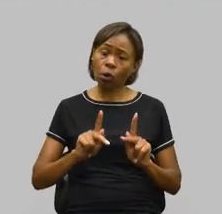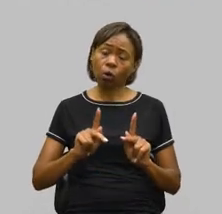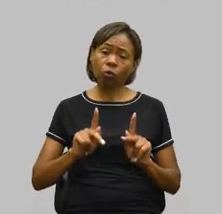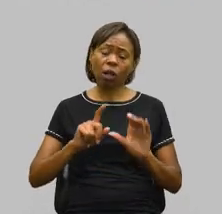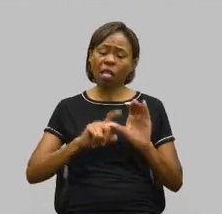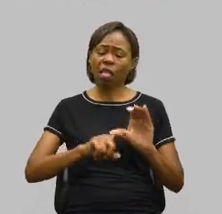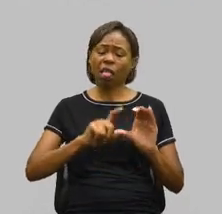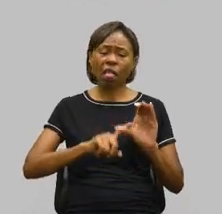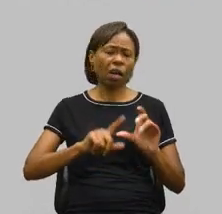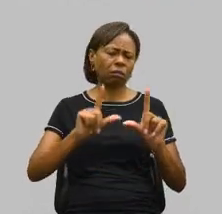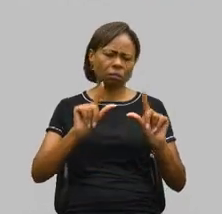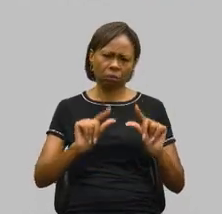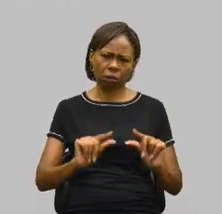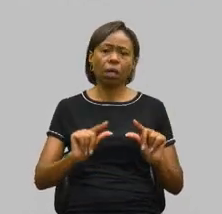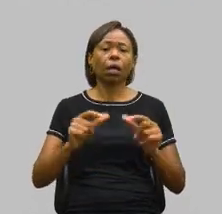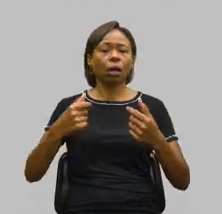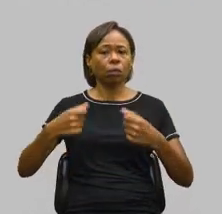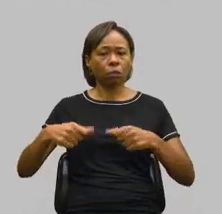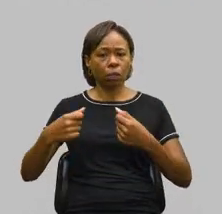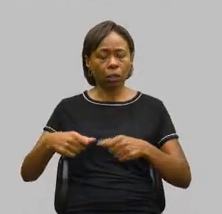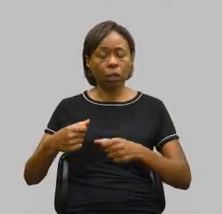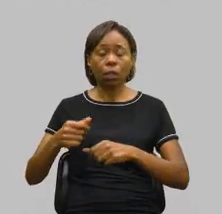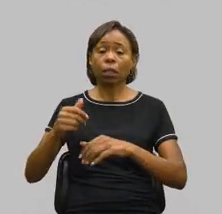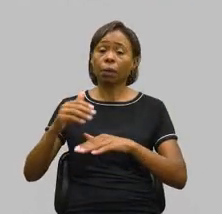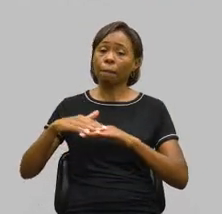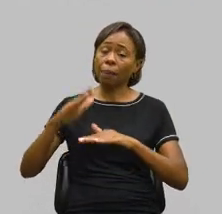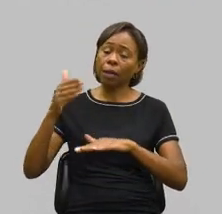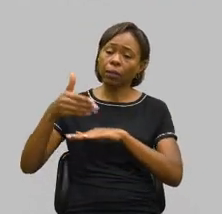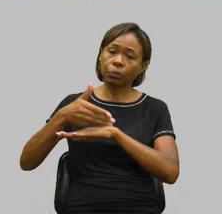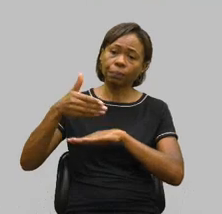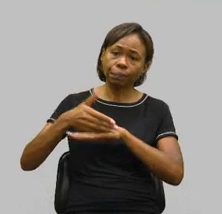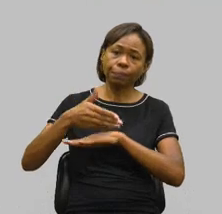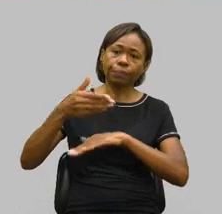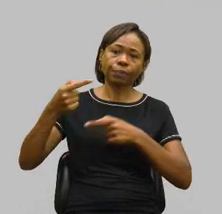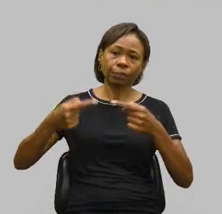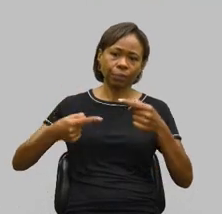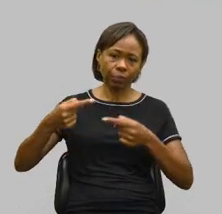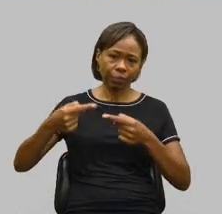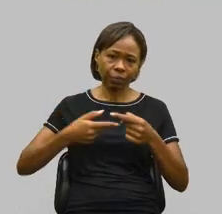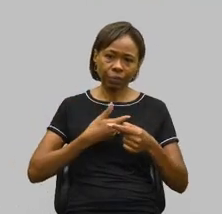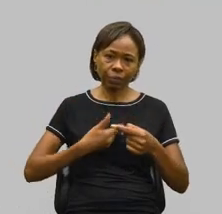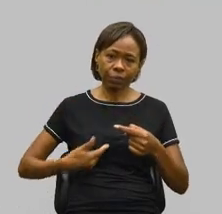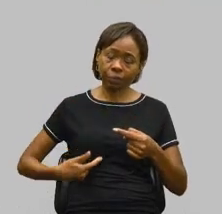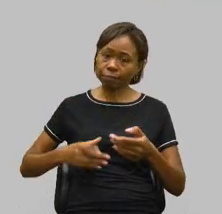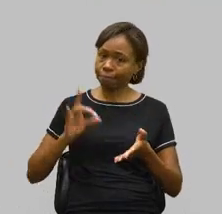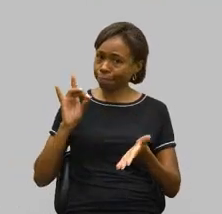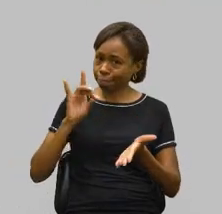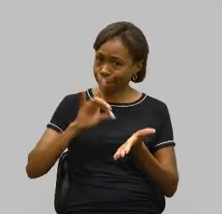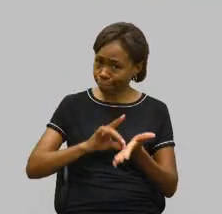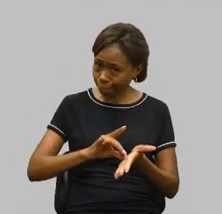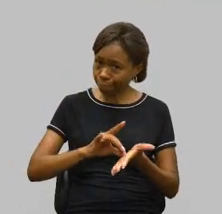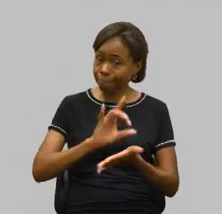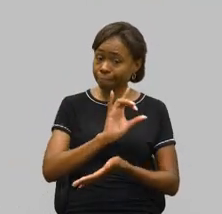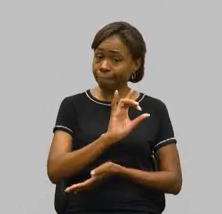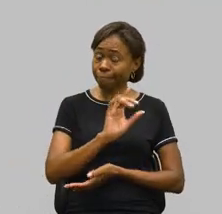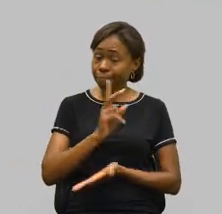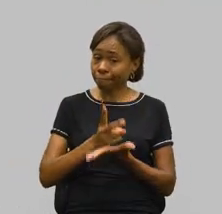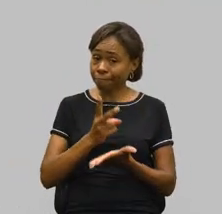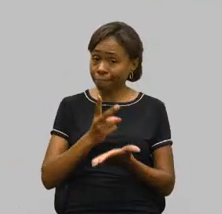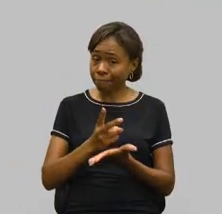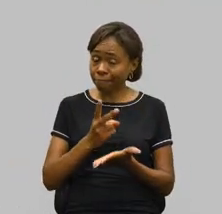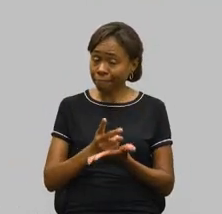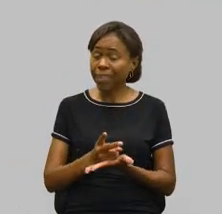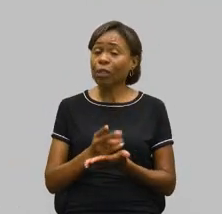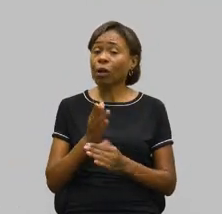de muito ampliar eh o acesso às políticas públicas mas que nós precisamos de verdade a fazer com que cada vez menos